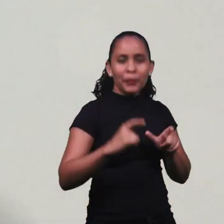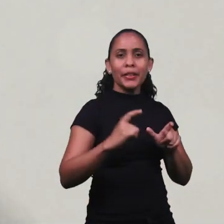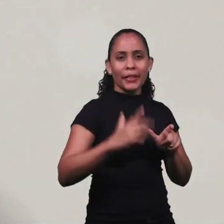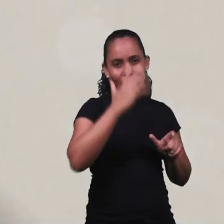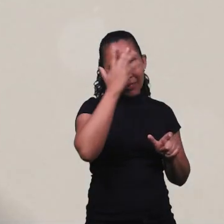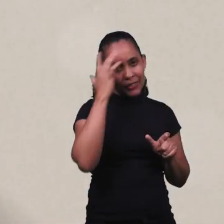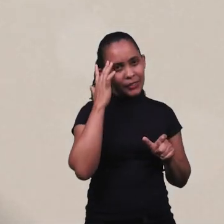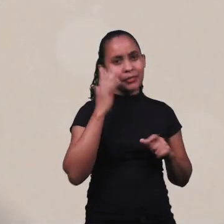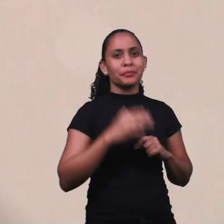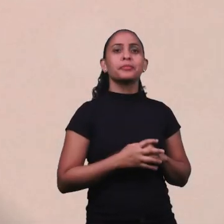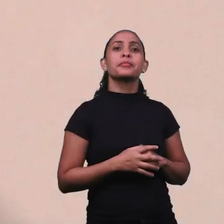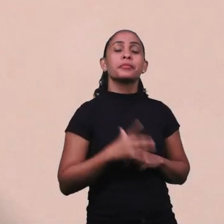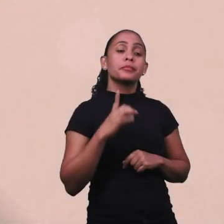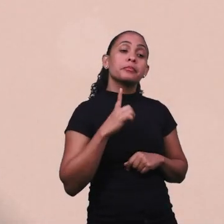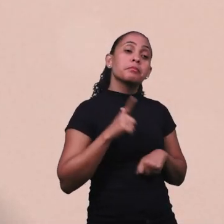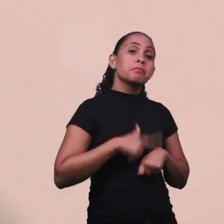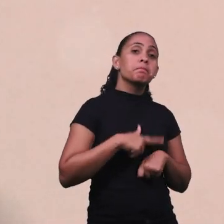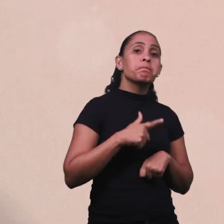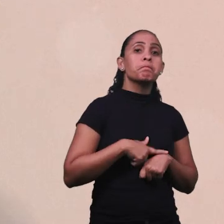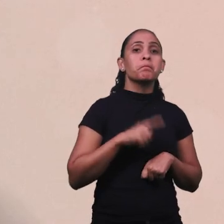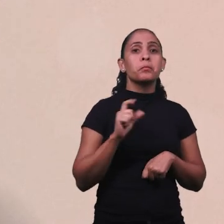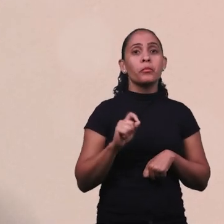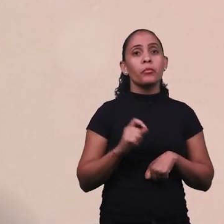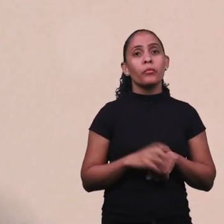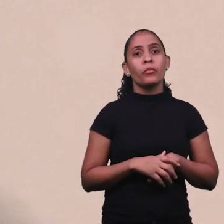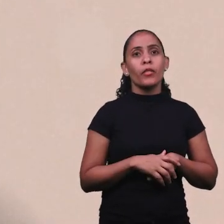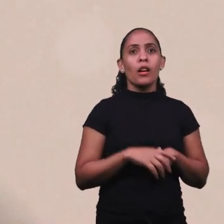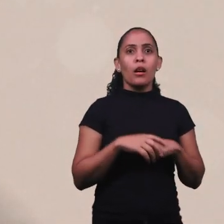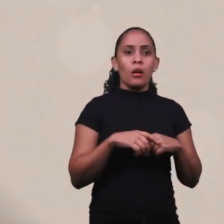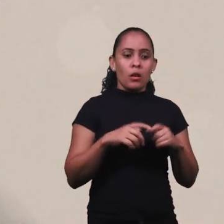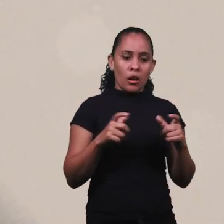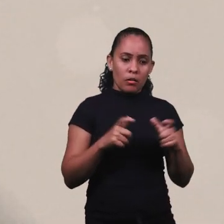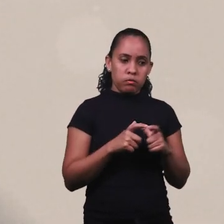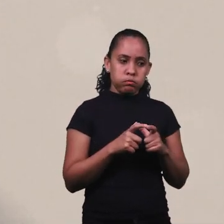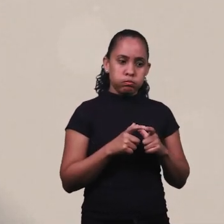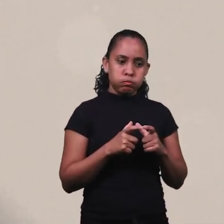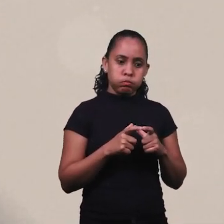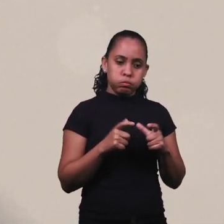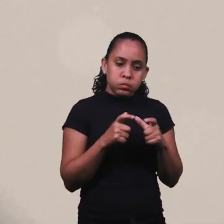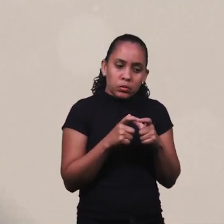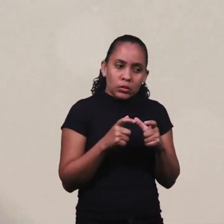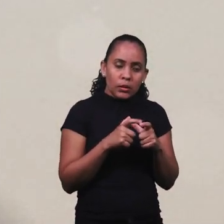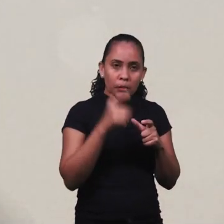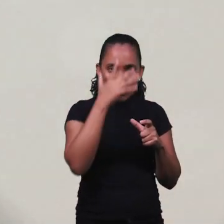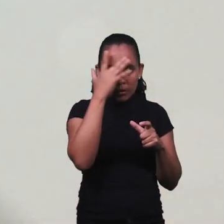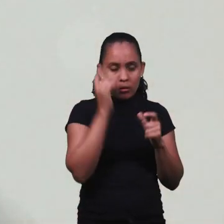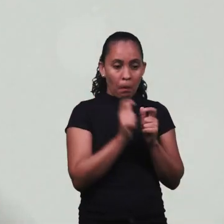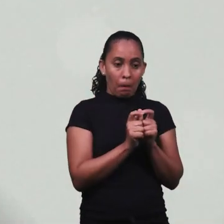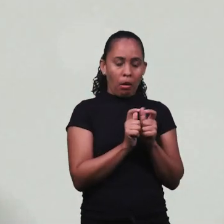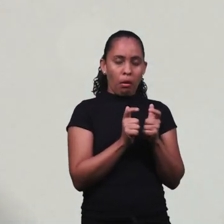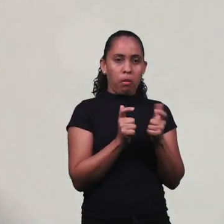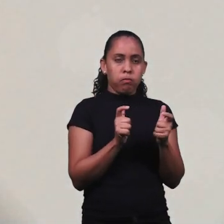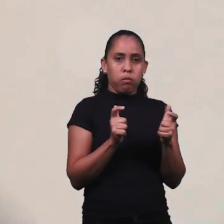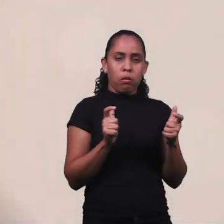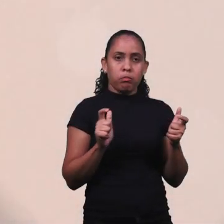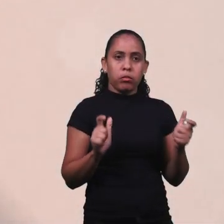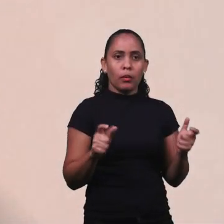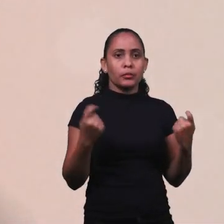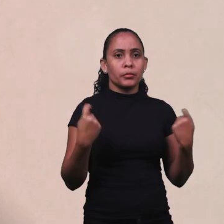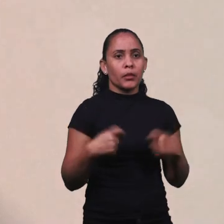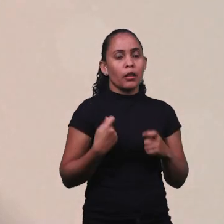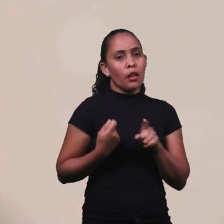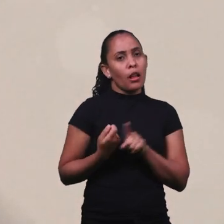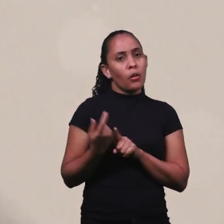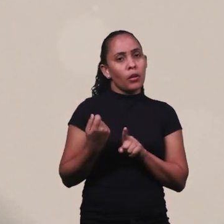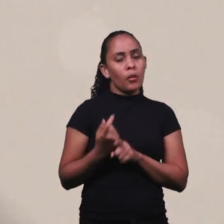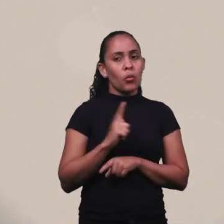em um determinado momento, o salão ali ficou pequeno, não comportava mais as pessoas, então foi necessário alugarmos